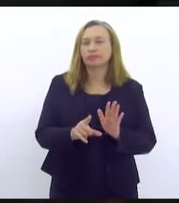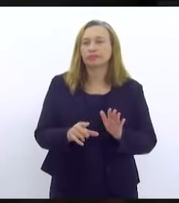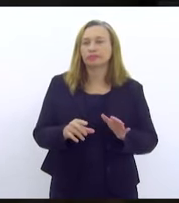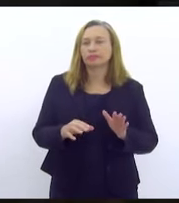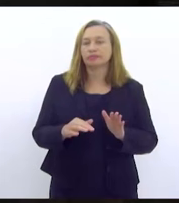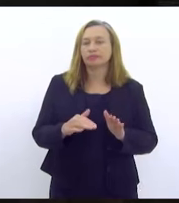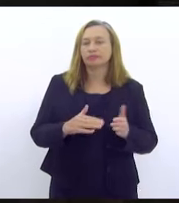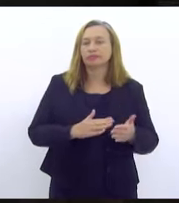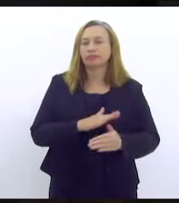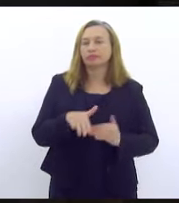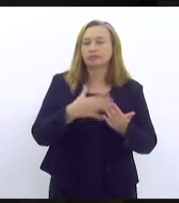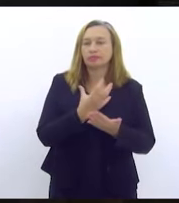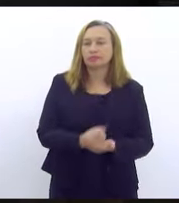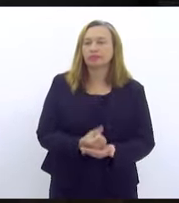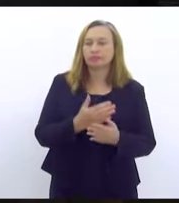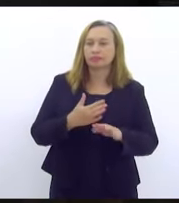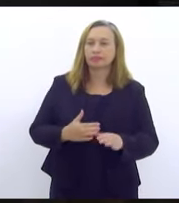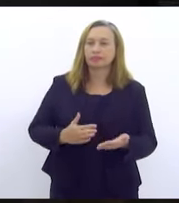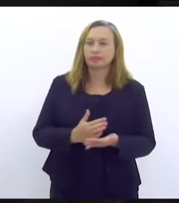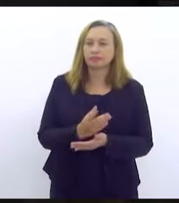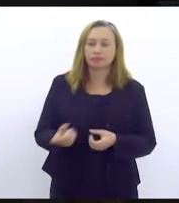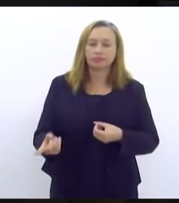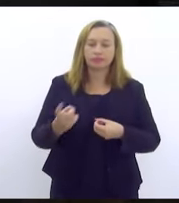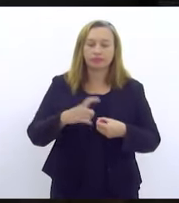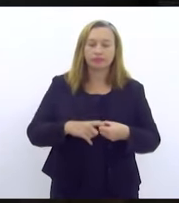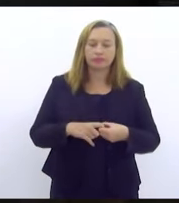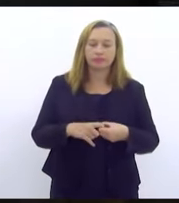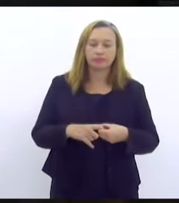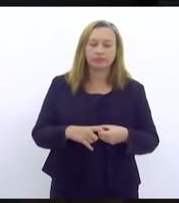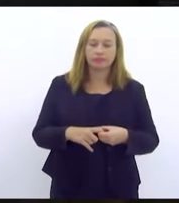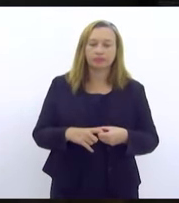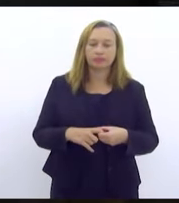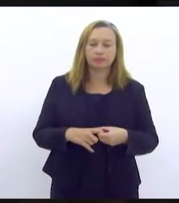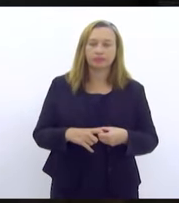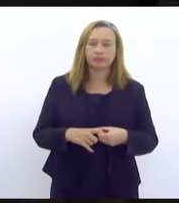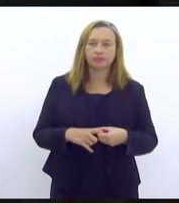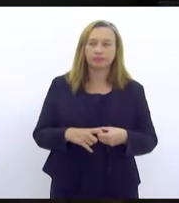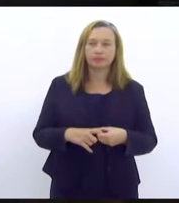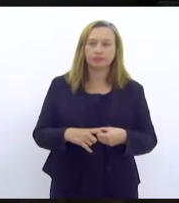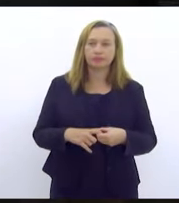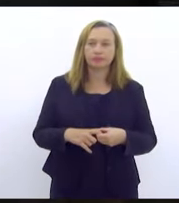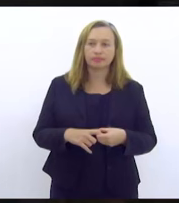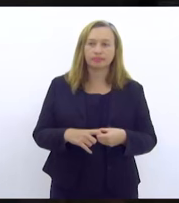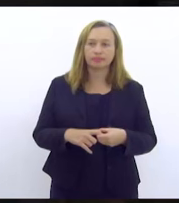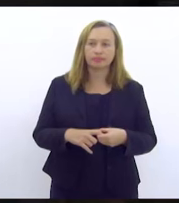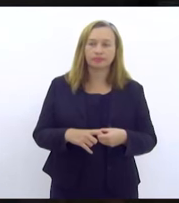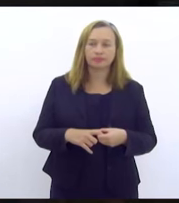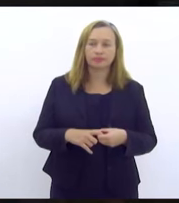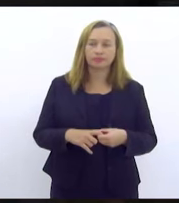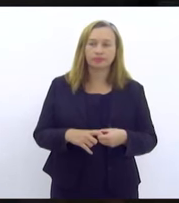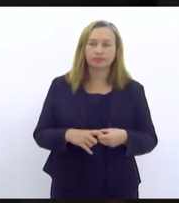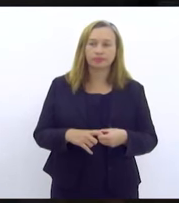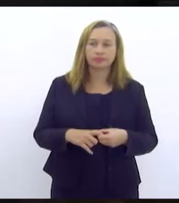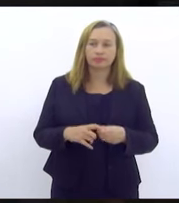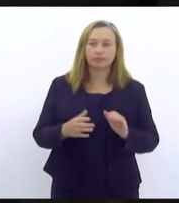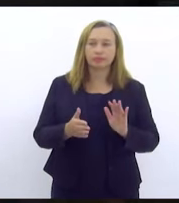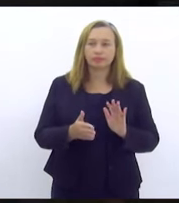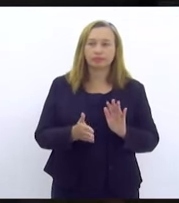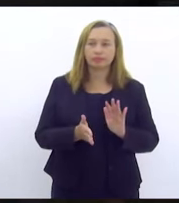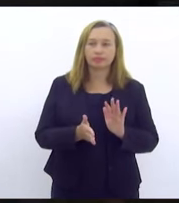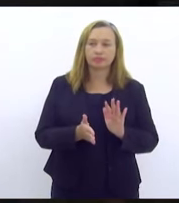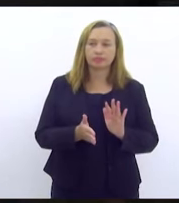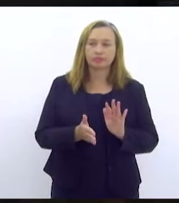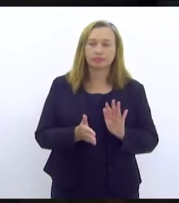estão. Aprovado. Retornam ao autor para a presente proposta,